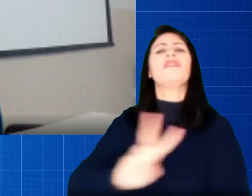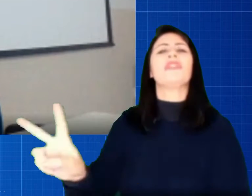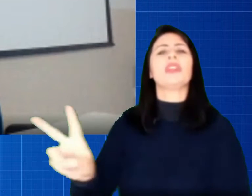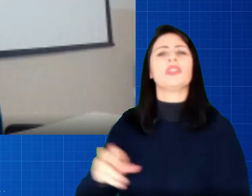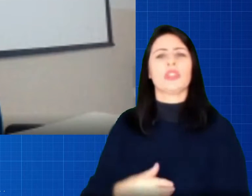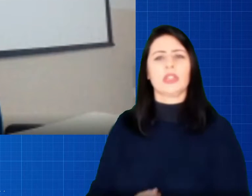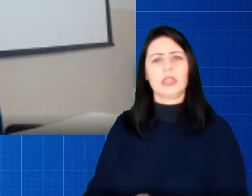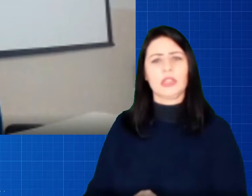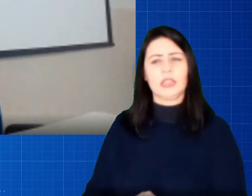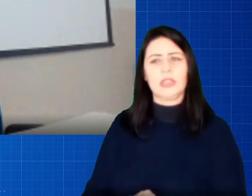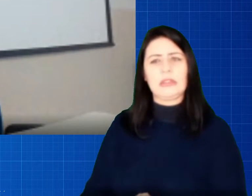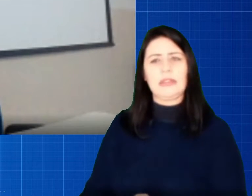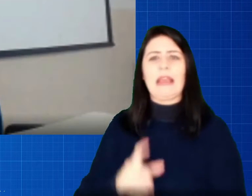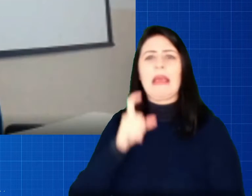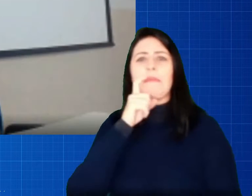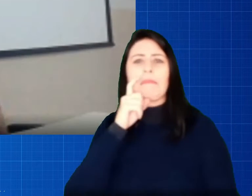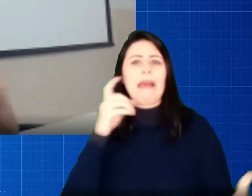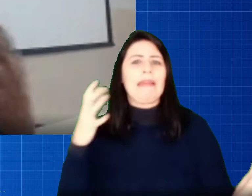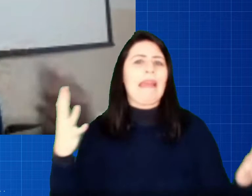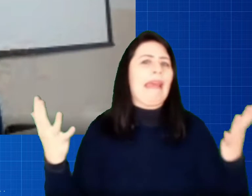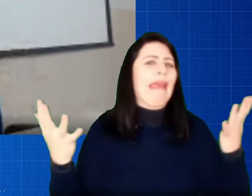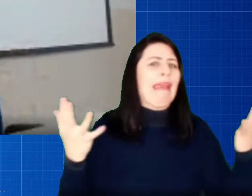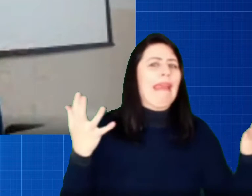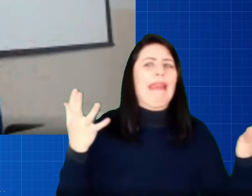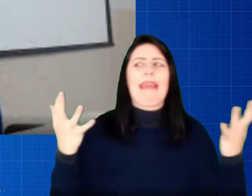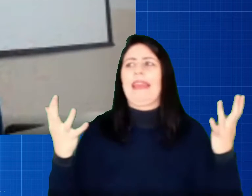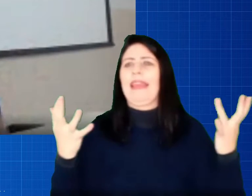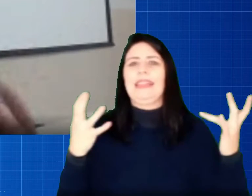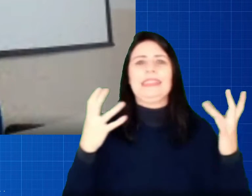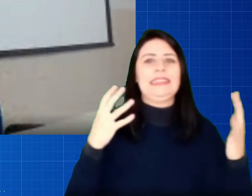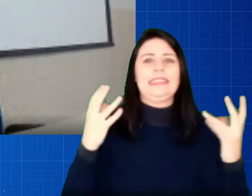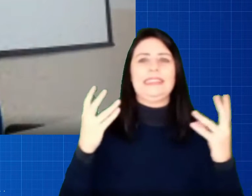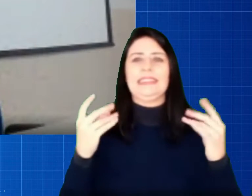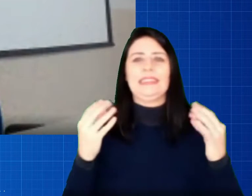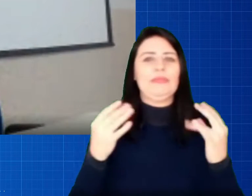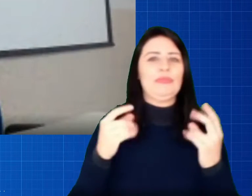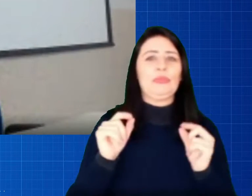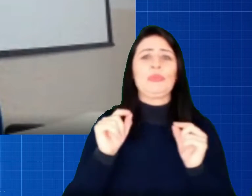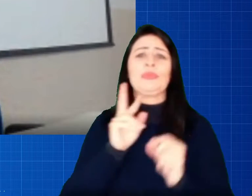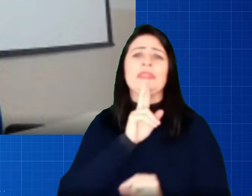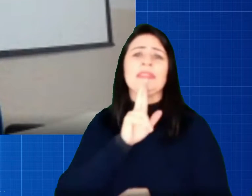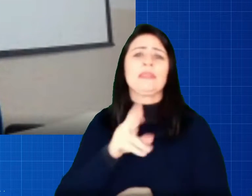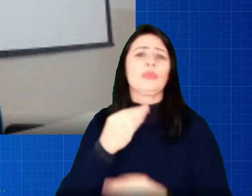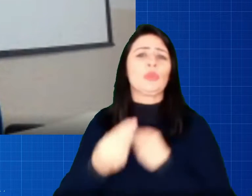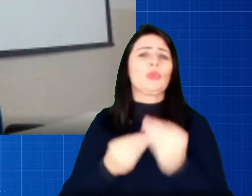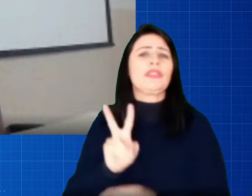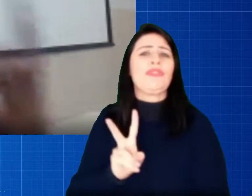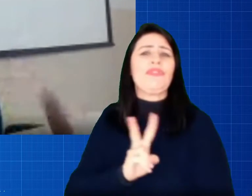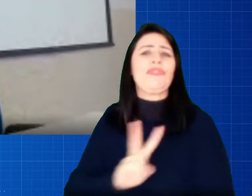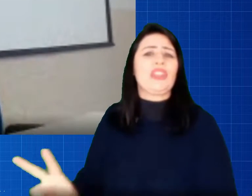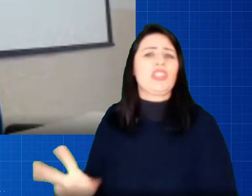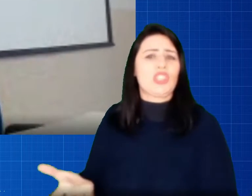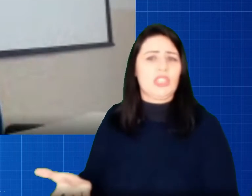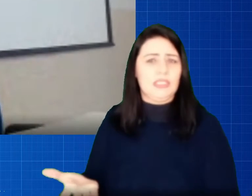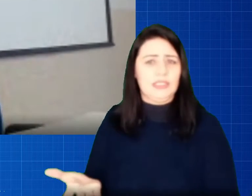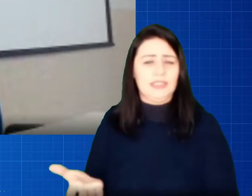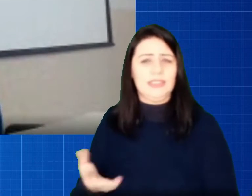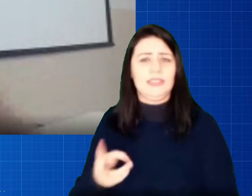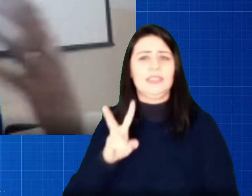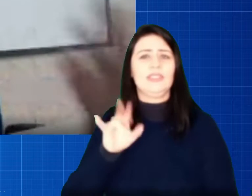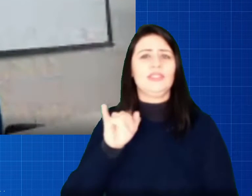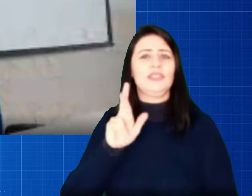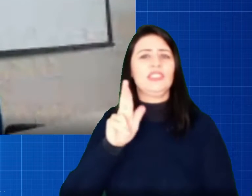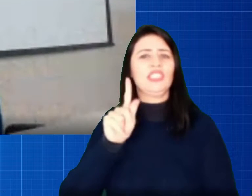virgem? Aí o pai rebola e fica todo cheio de dedos para falar o que é virgem e acaba explicando